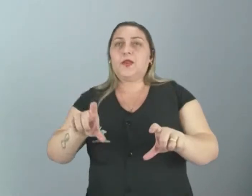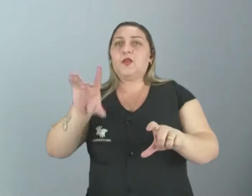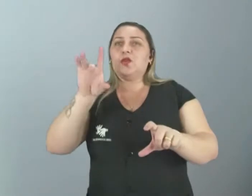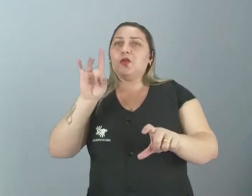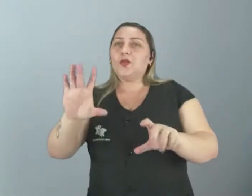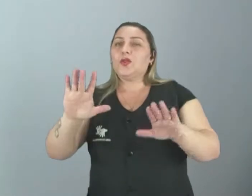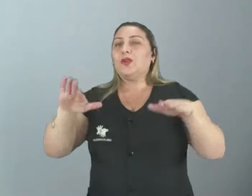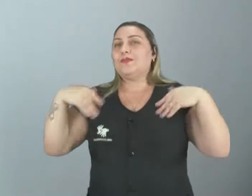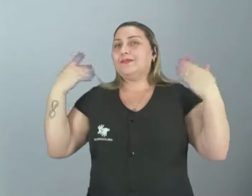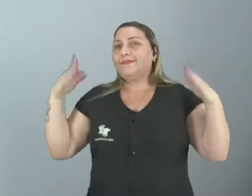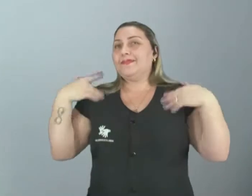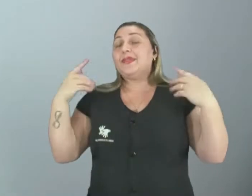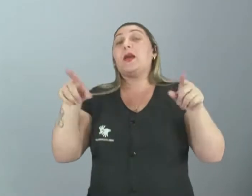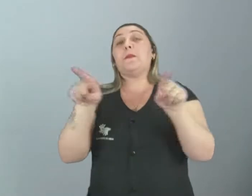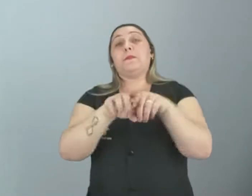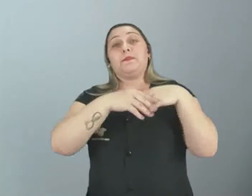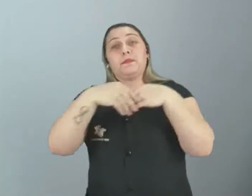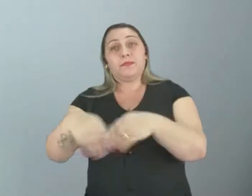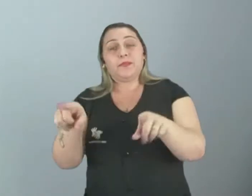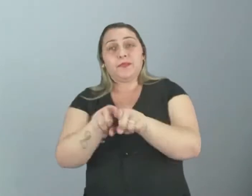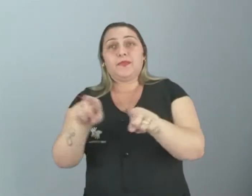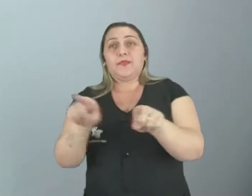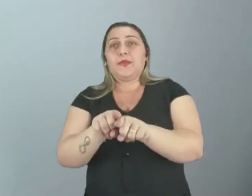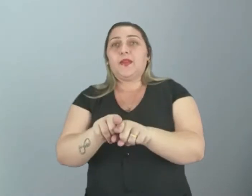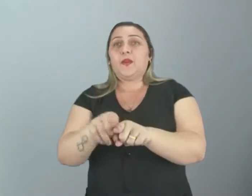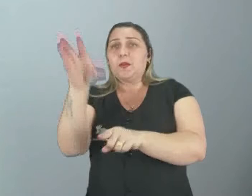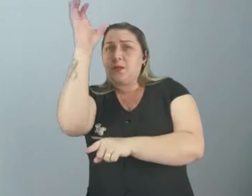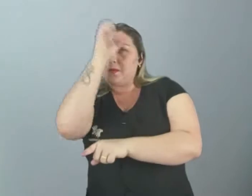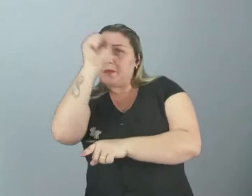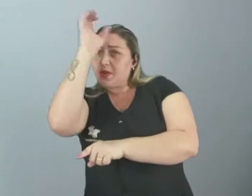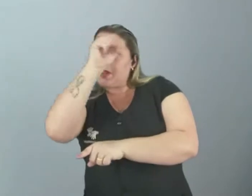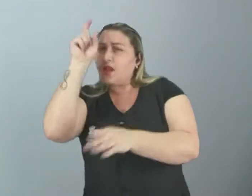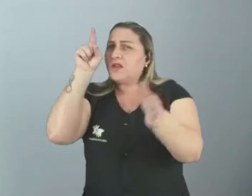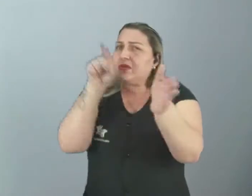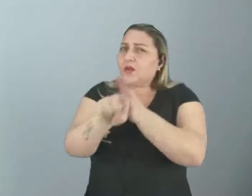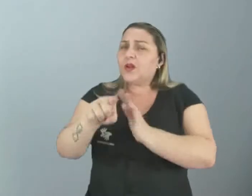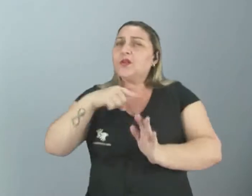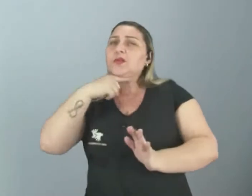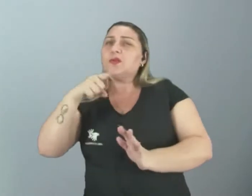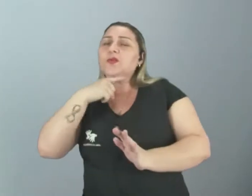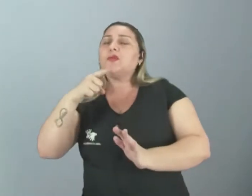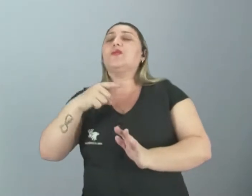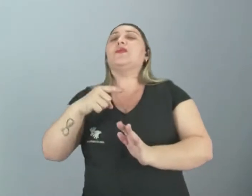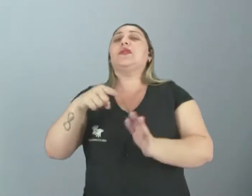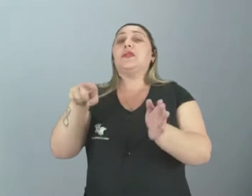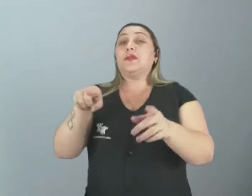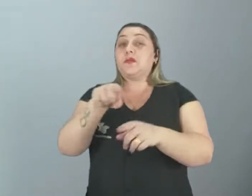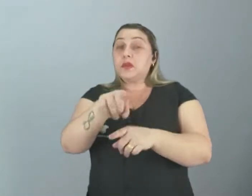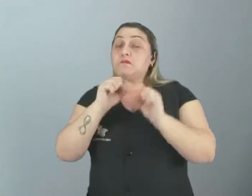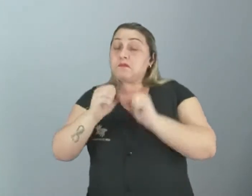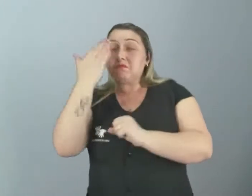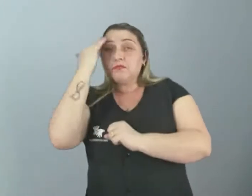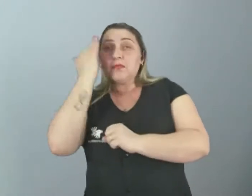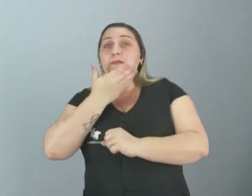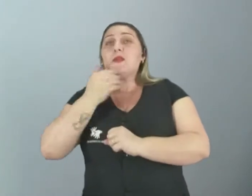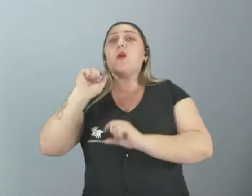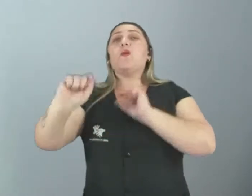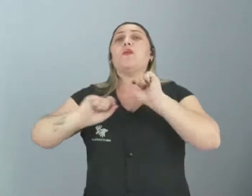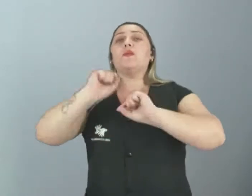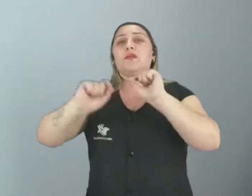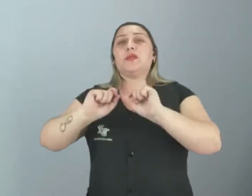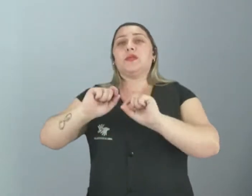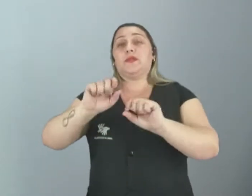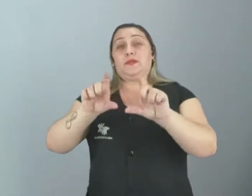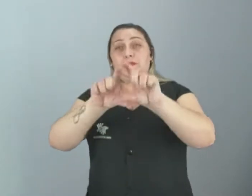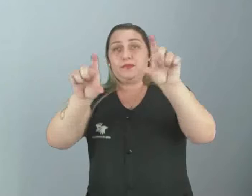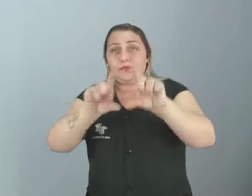um divertimento, mas elas trazem também um questionamento, um produto interessante para que vocês possam entender o que é a